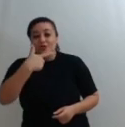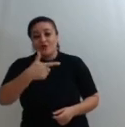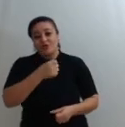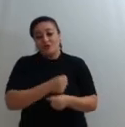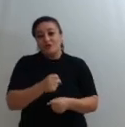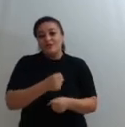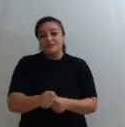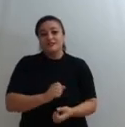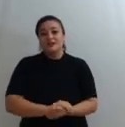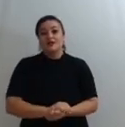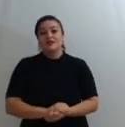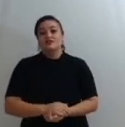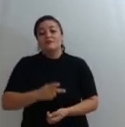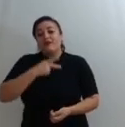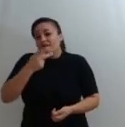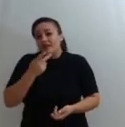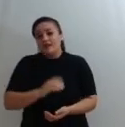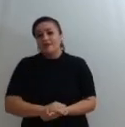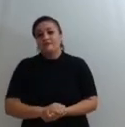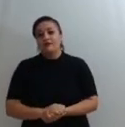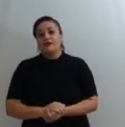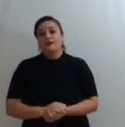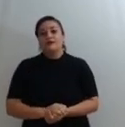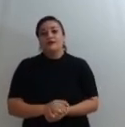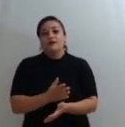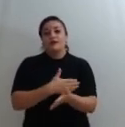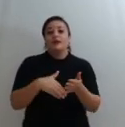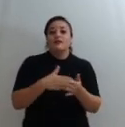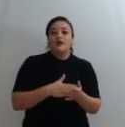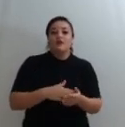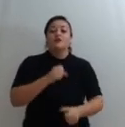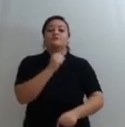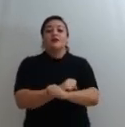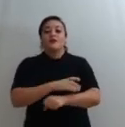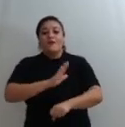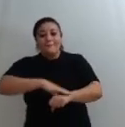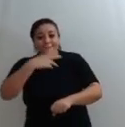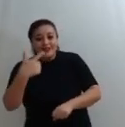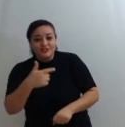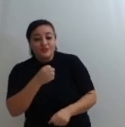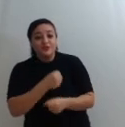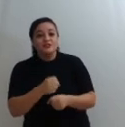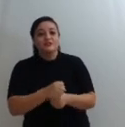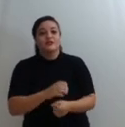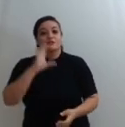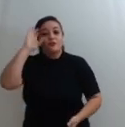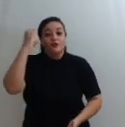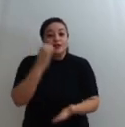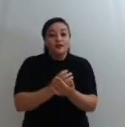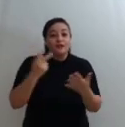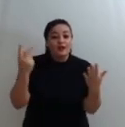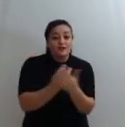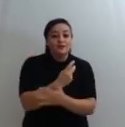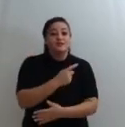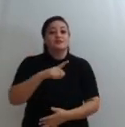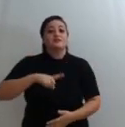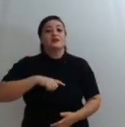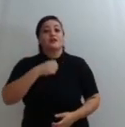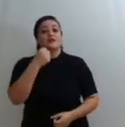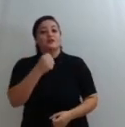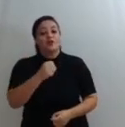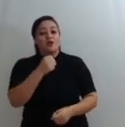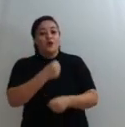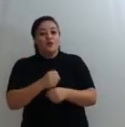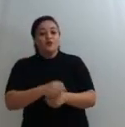para ser pronunciado. Da pronúncia até agora está aguardando 2 anos, por um crime que aconteceu há 8 anos. É policial militar, absolvido na